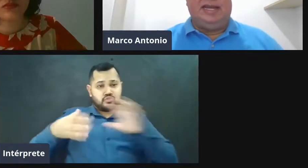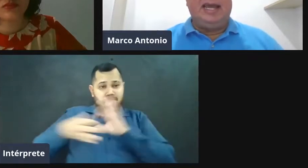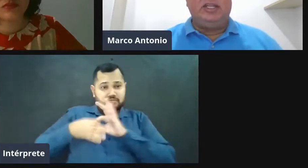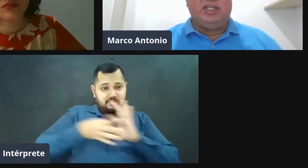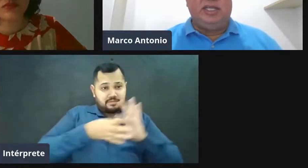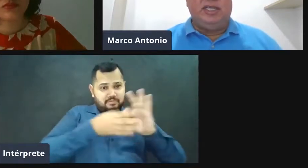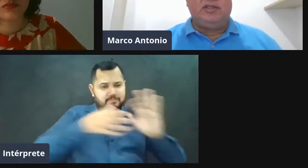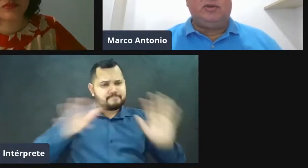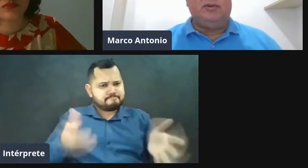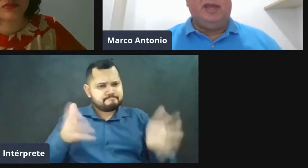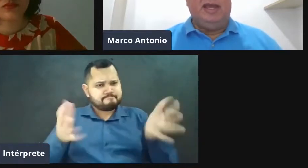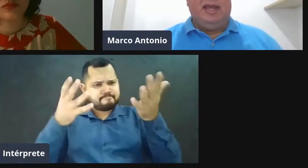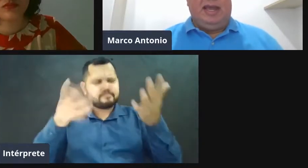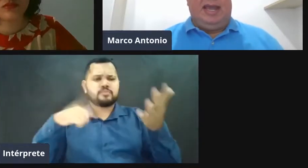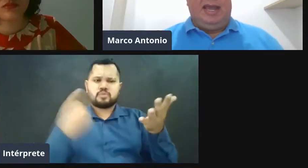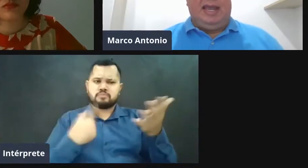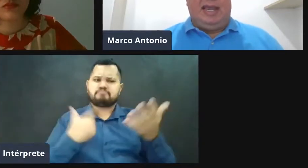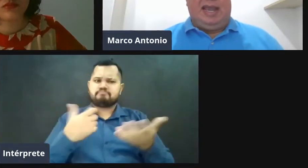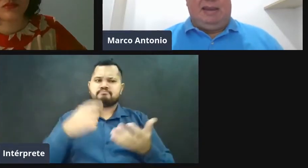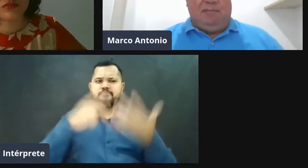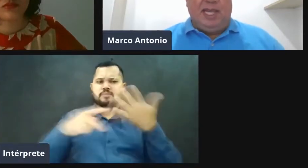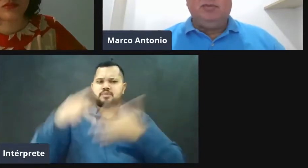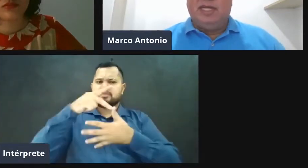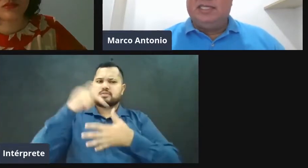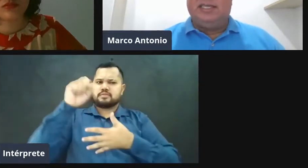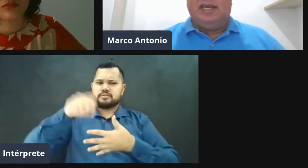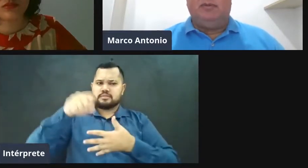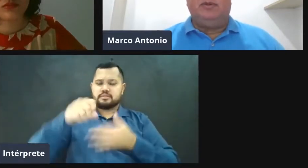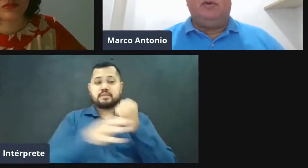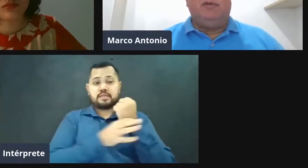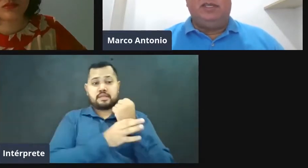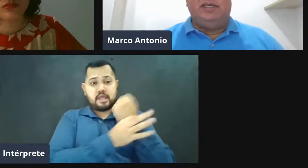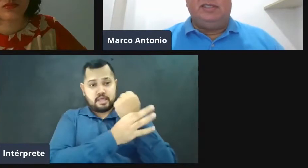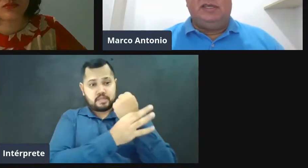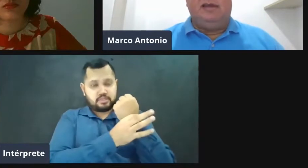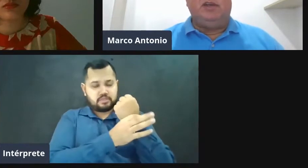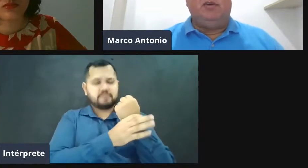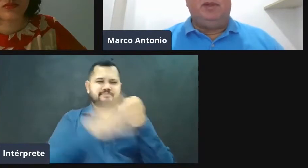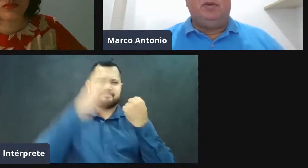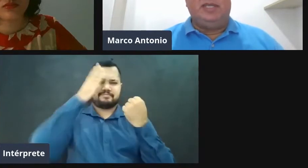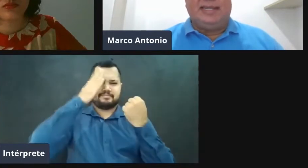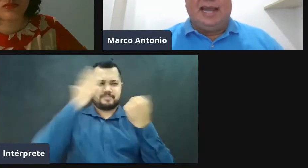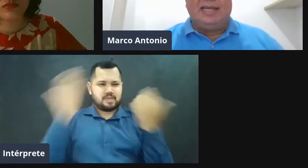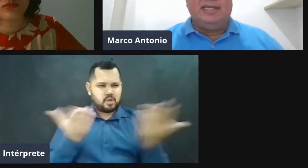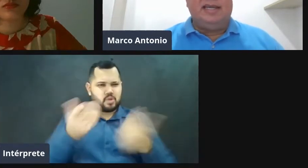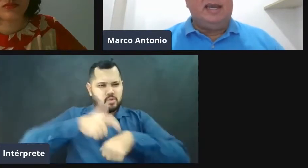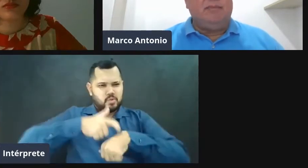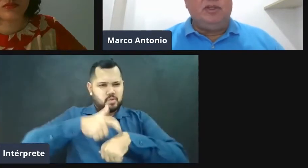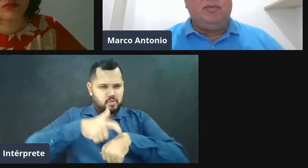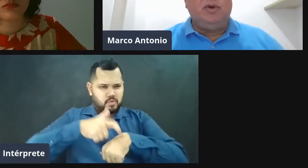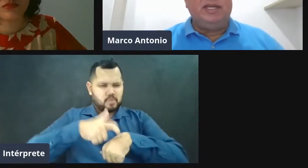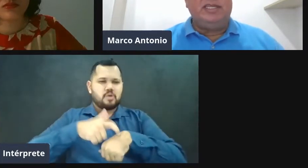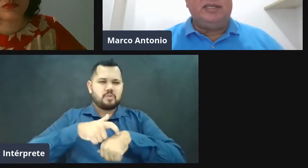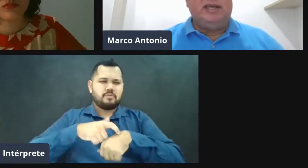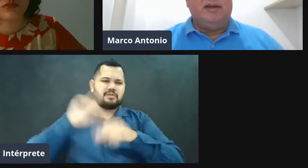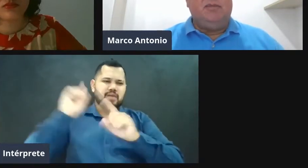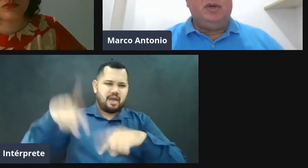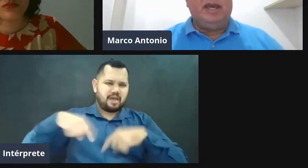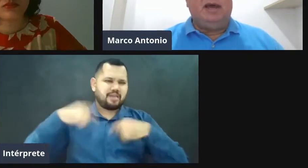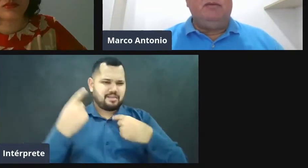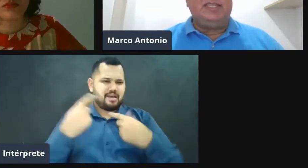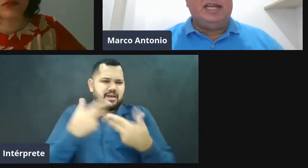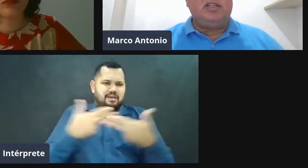né? Assim, garantir isso, mesmo nesses tempos, como você comentou, de ataques, né? É muito